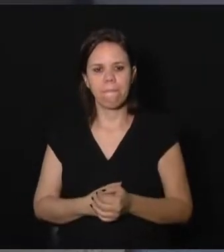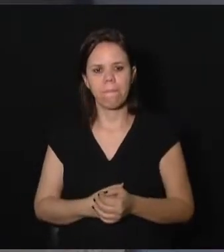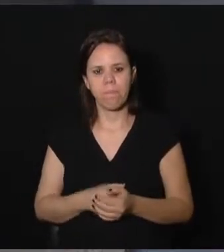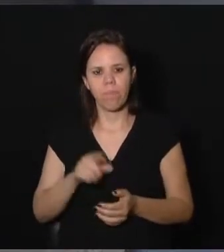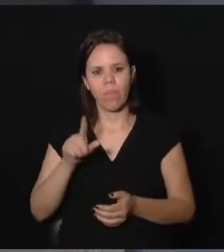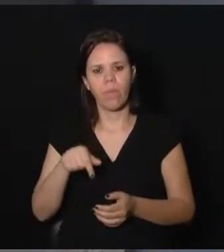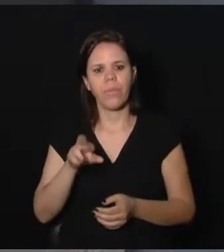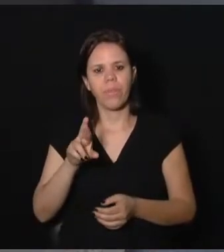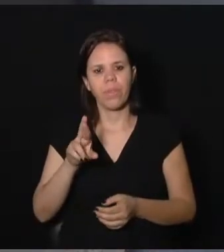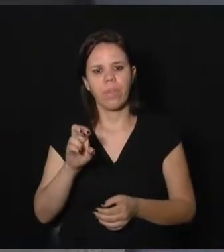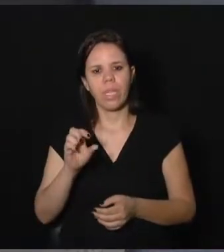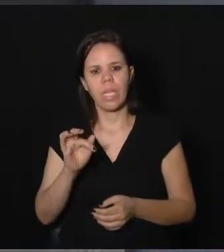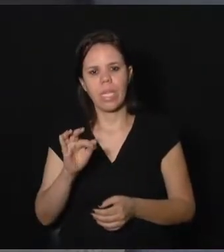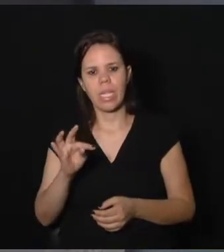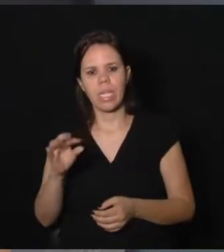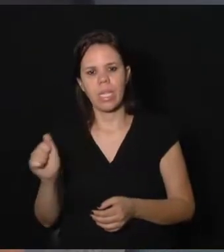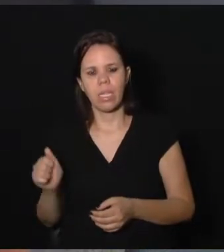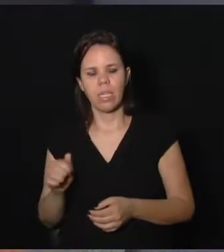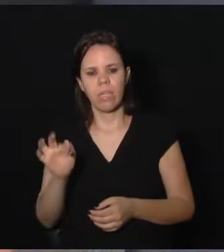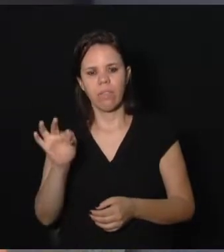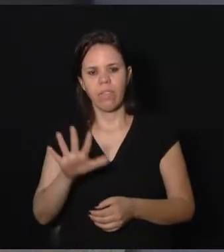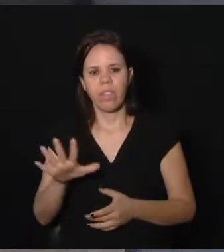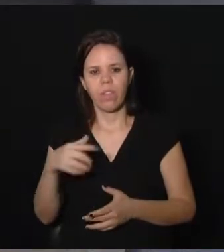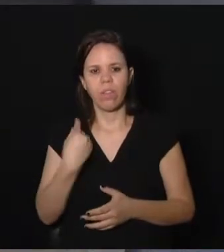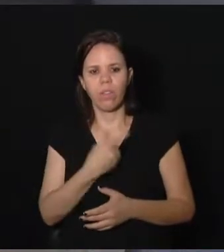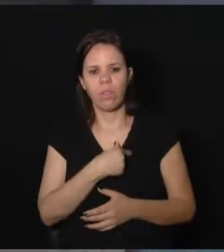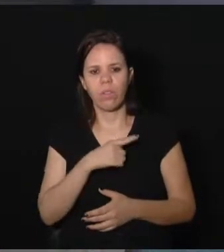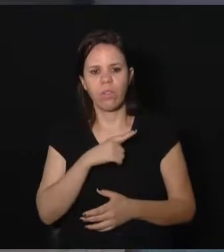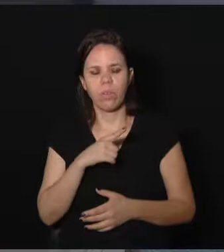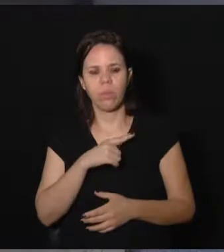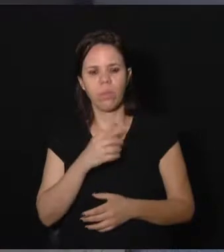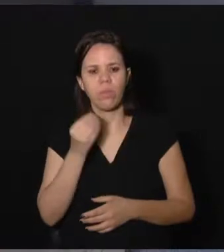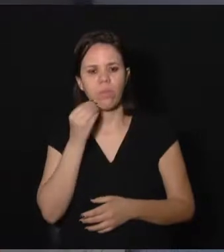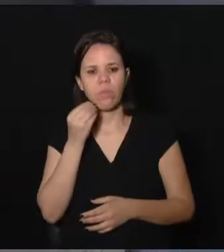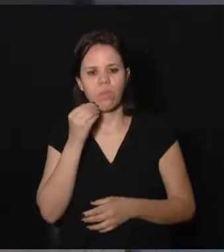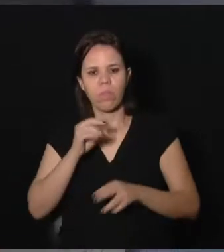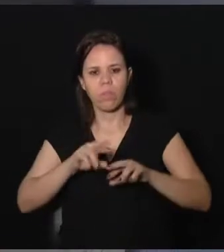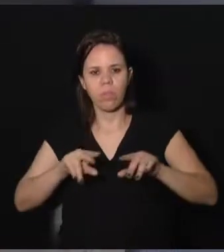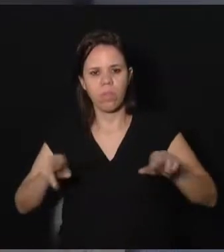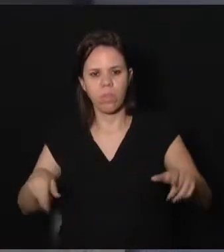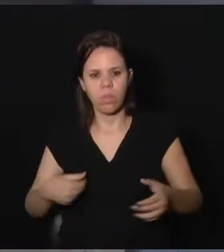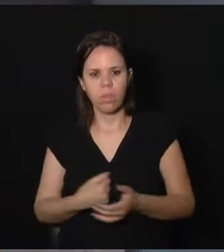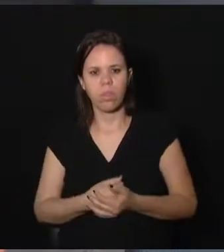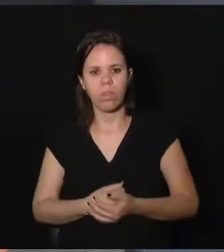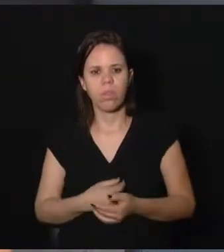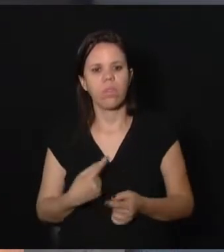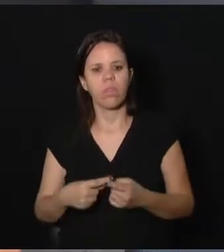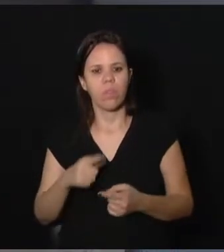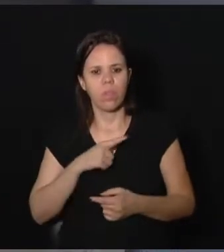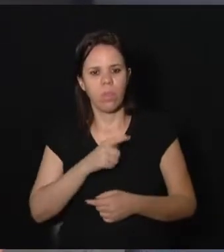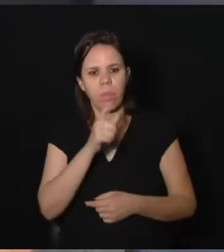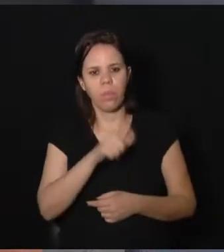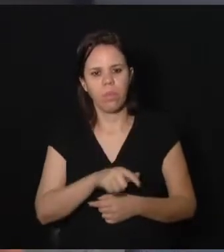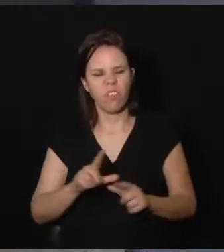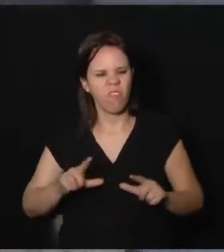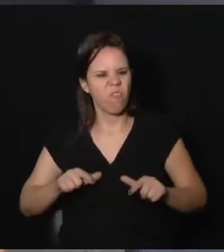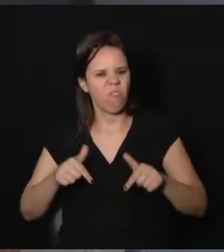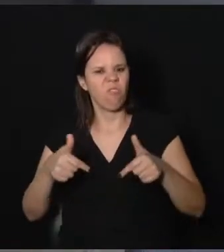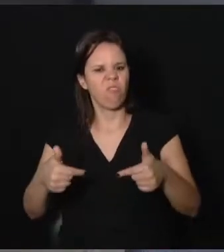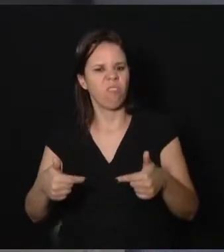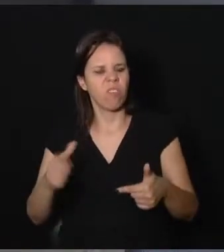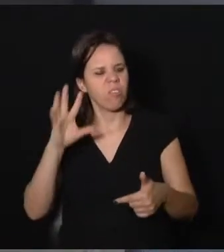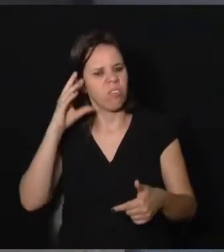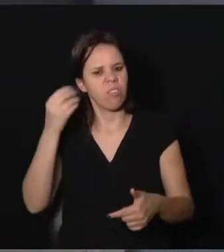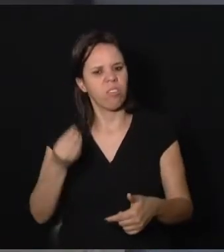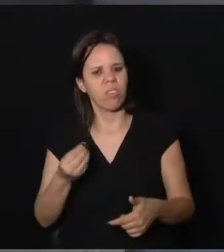Federal? Você falou de uma pessoa que nós temos uma janela de oportunidade, porque temos uma pessoa proativa, que entende